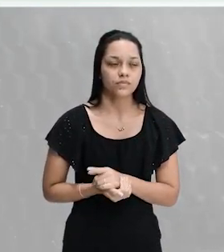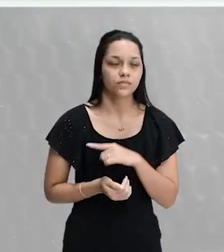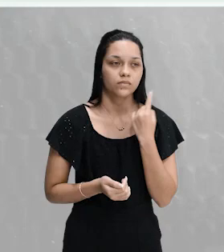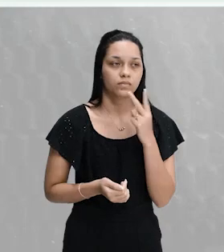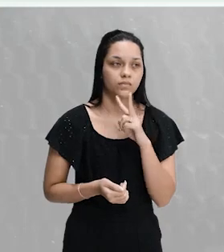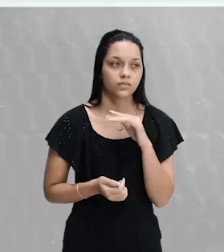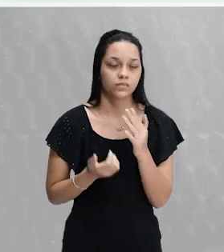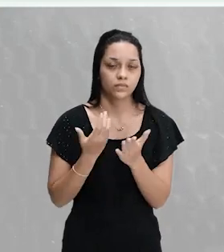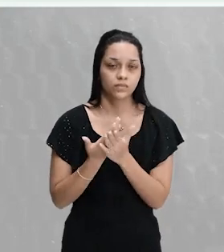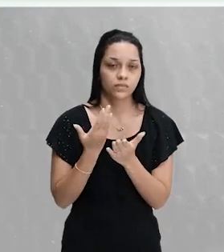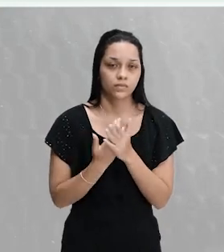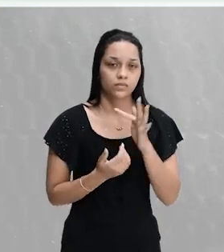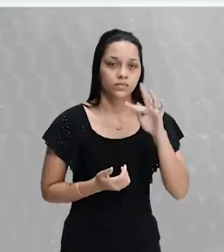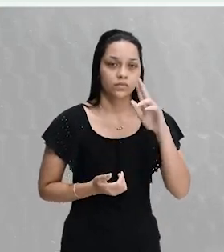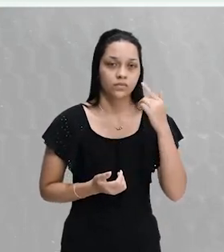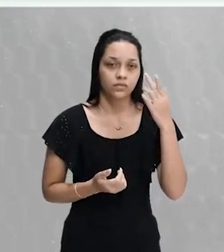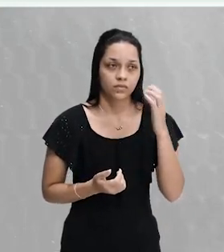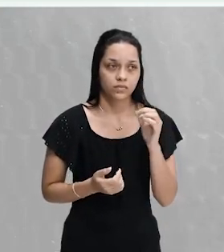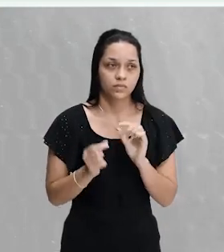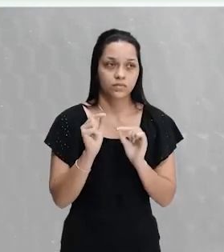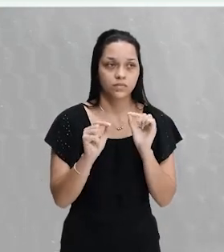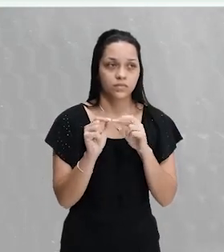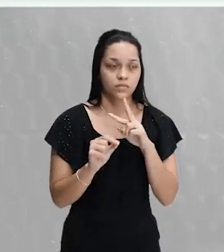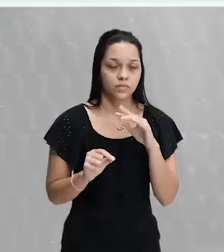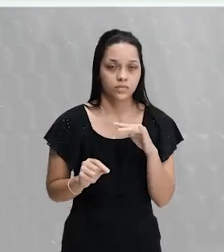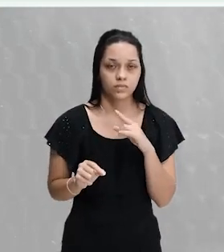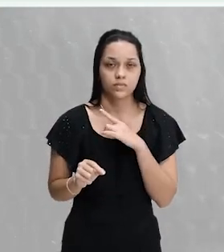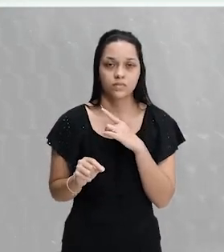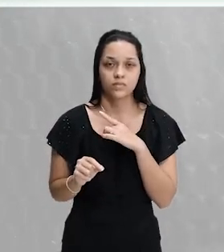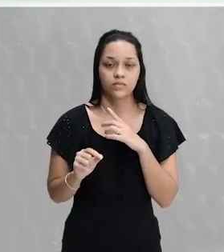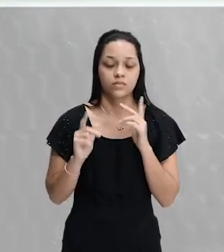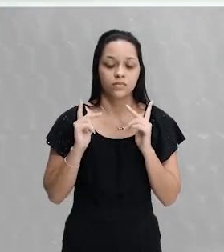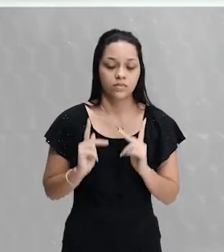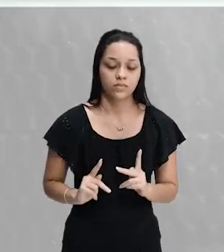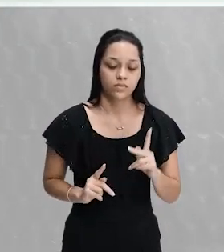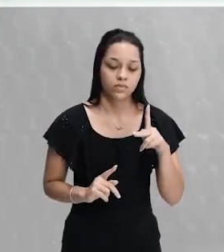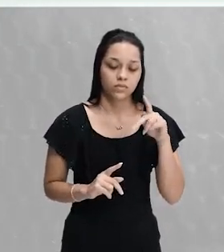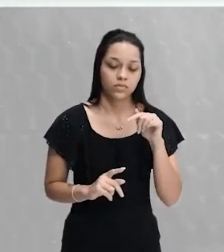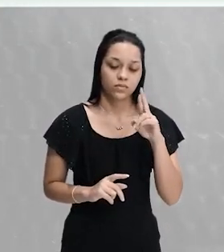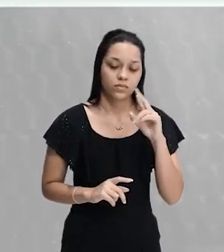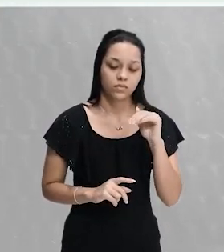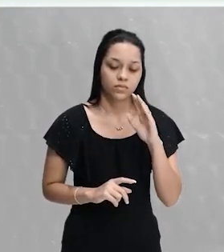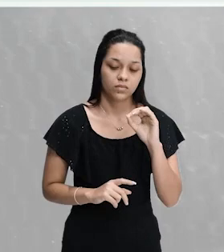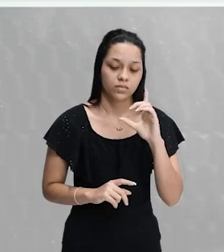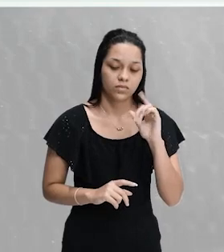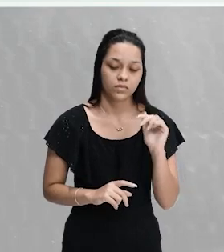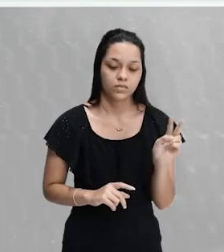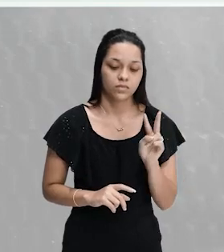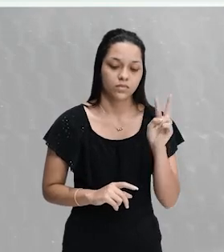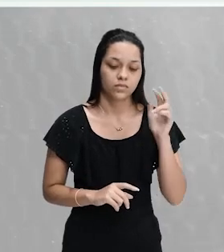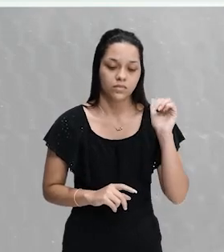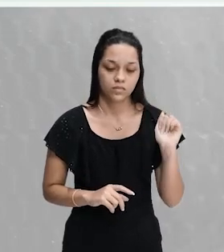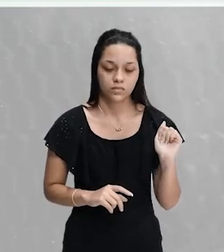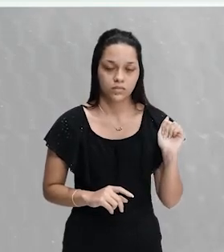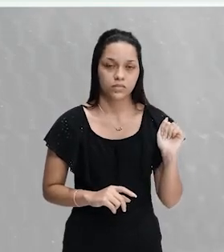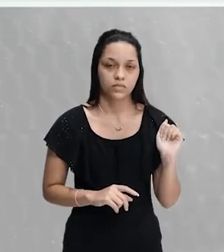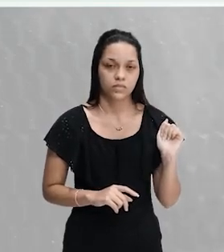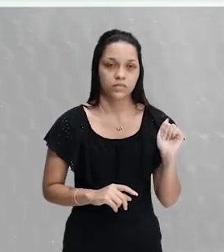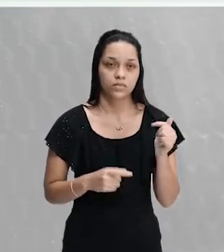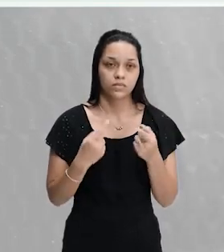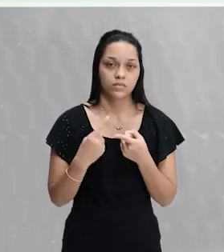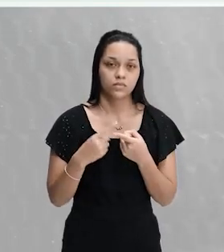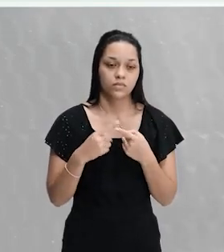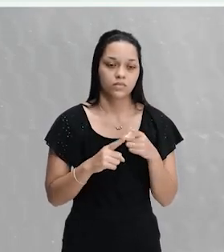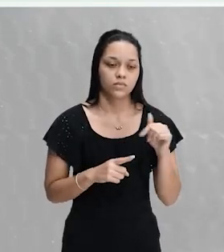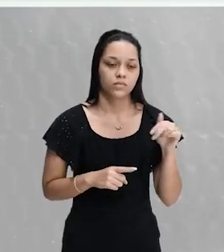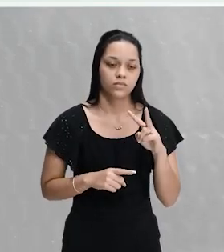ver, estudando função de segundo grau, que vão definir o comportamento da parábola, é o valor de a, tá? Porque esse